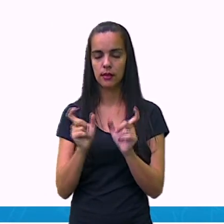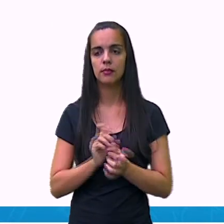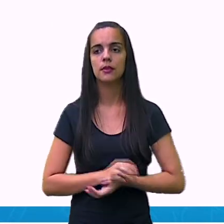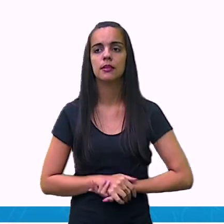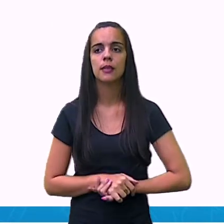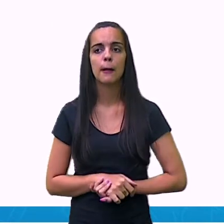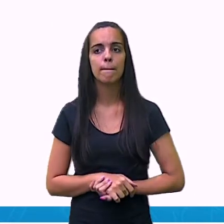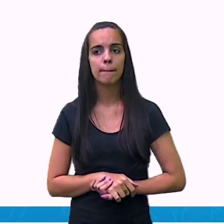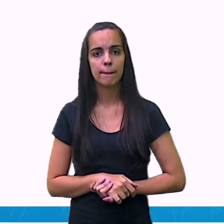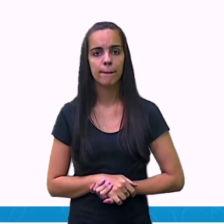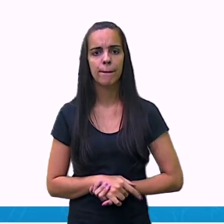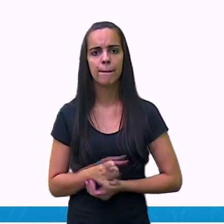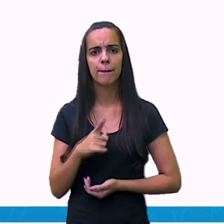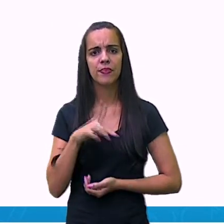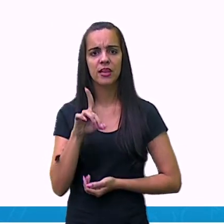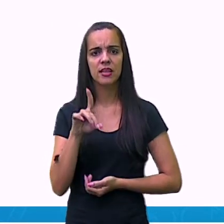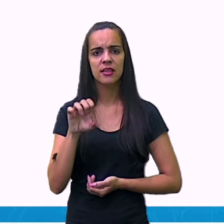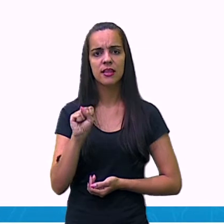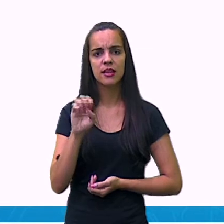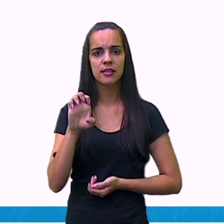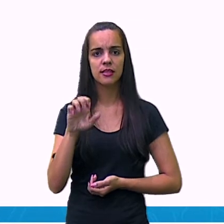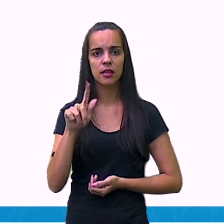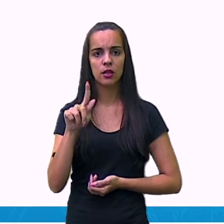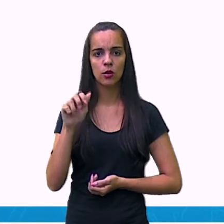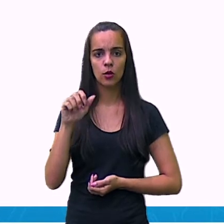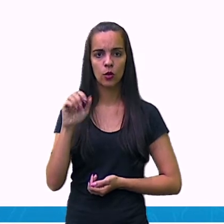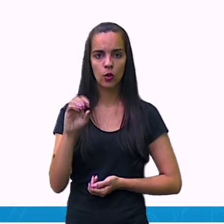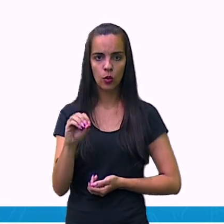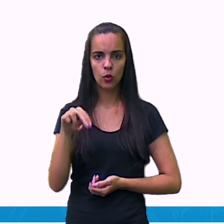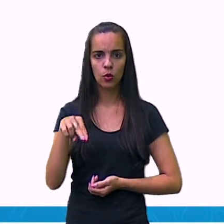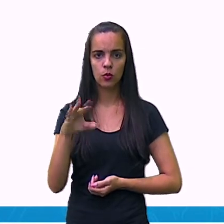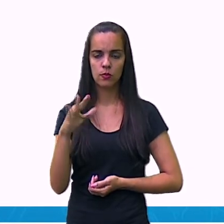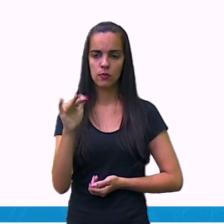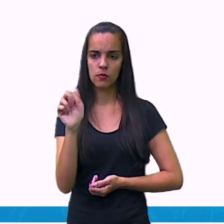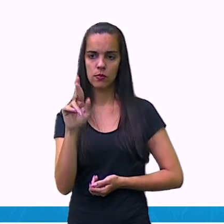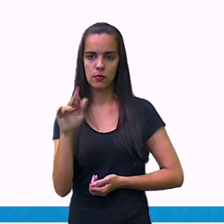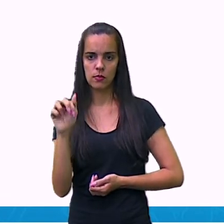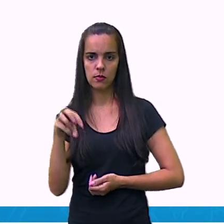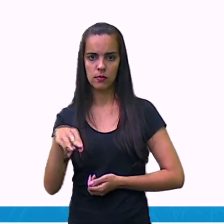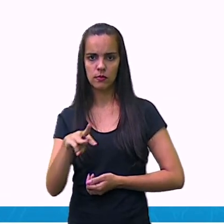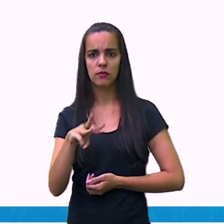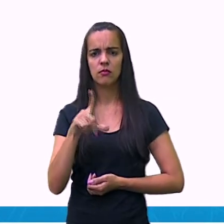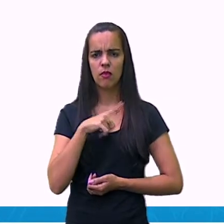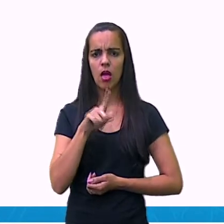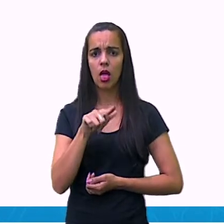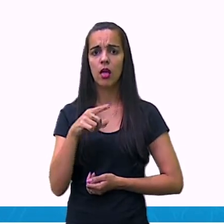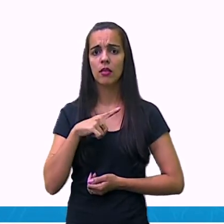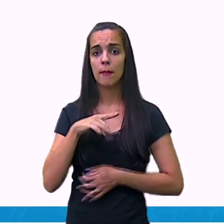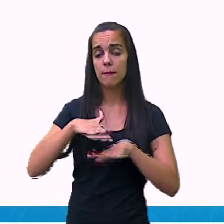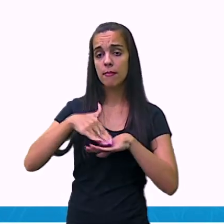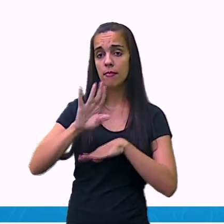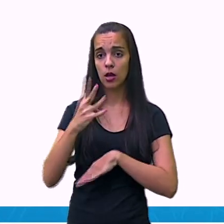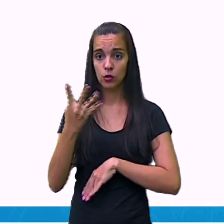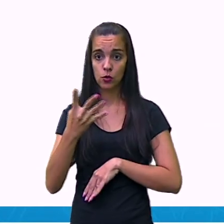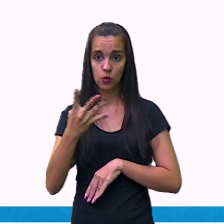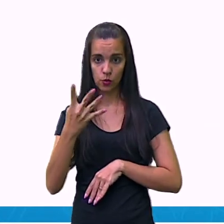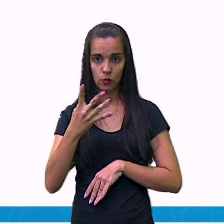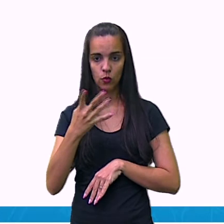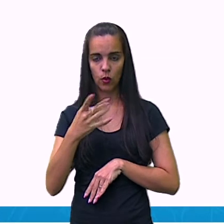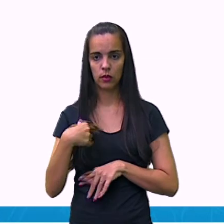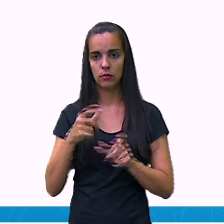Desengonçaram. Nós temos 5 sílabas. Nós classificamos de polissílaba as palavras